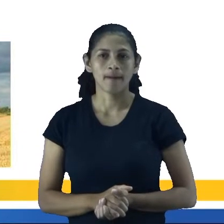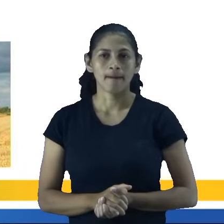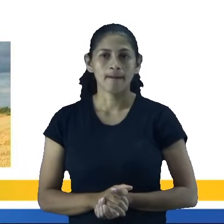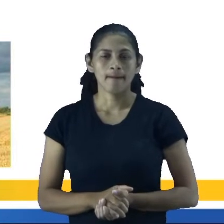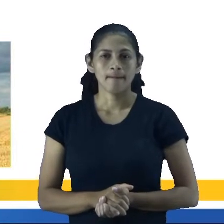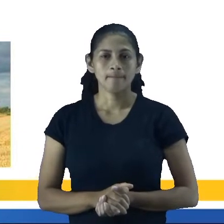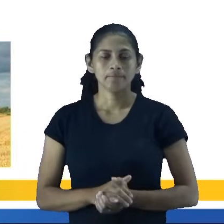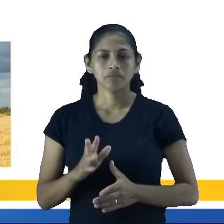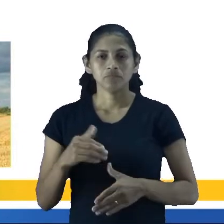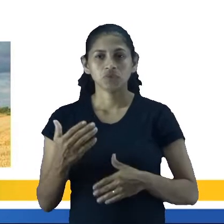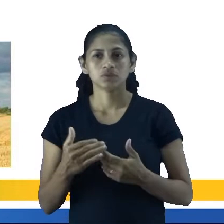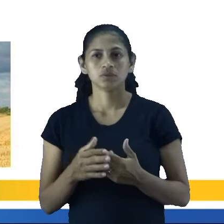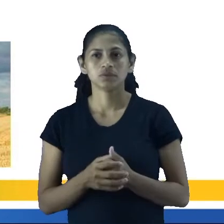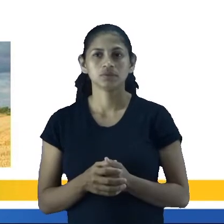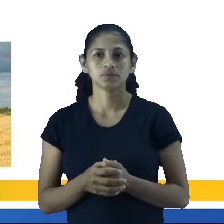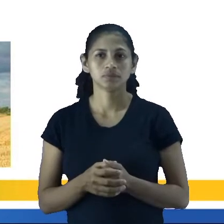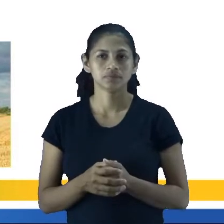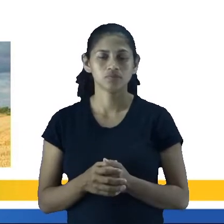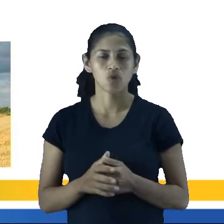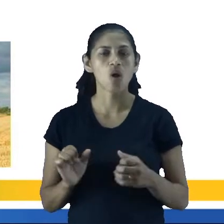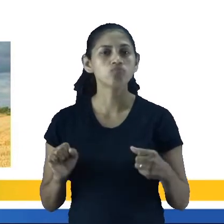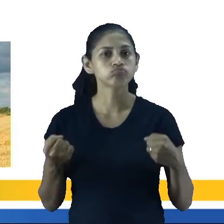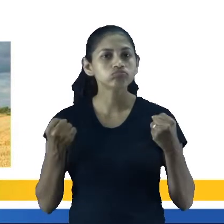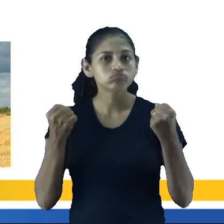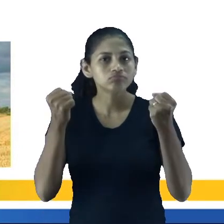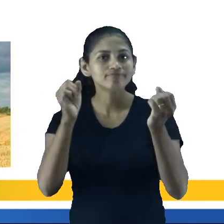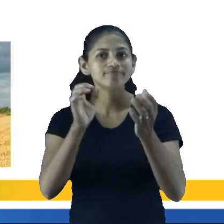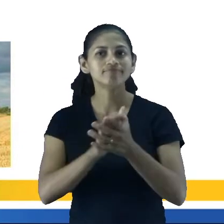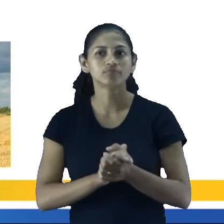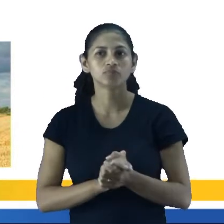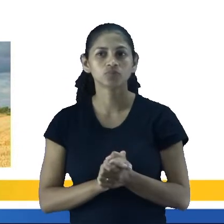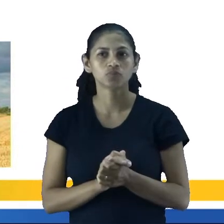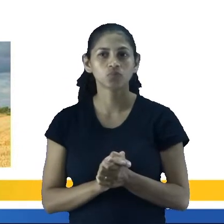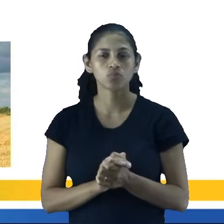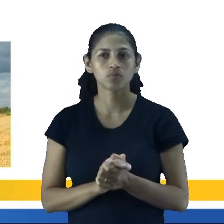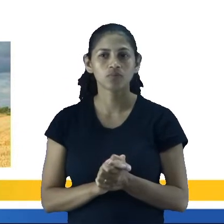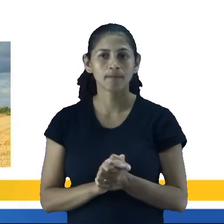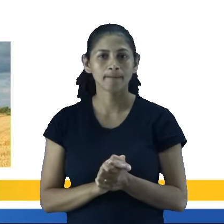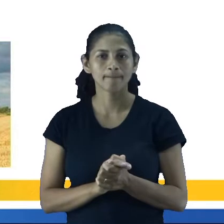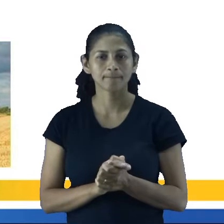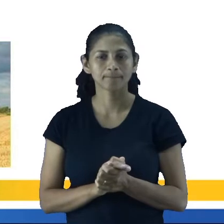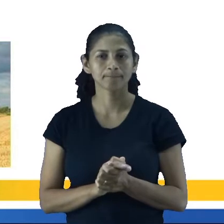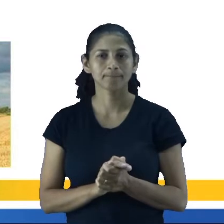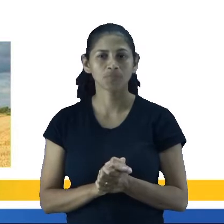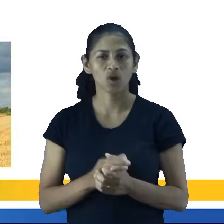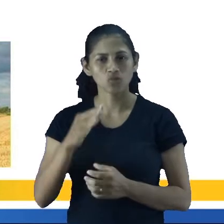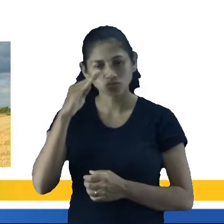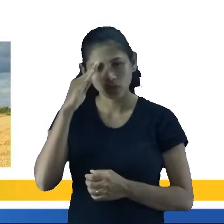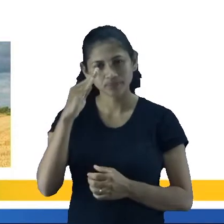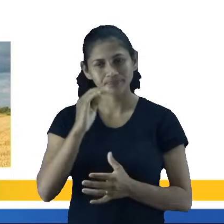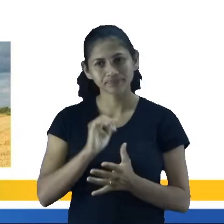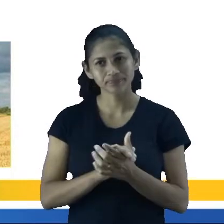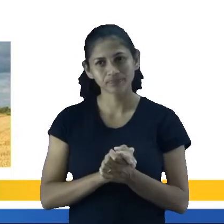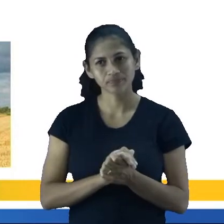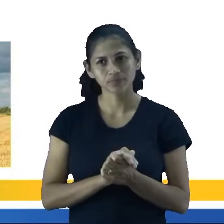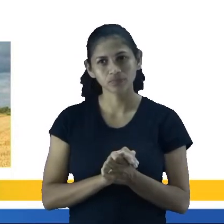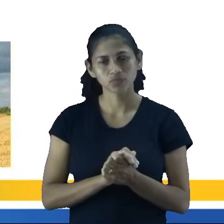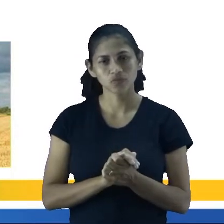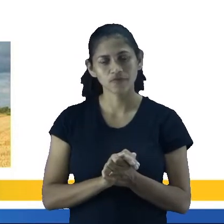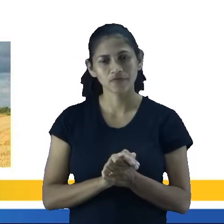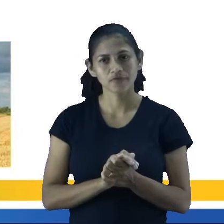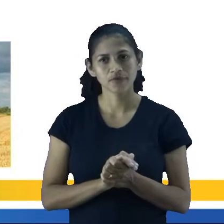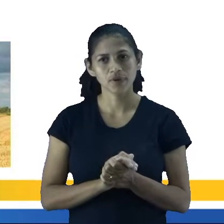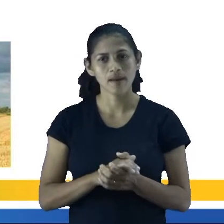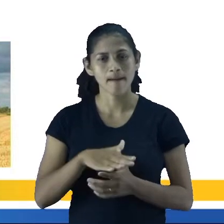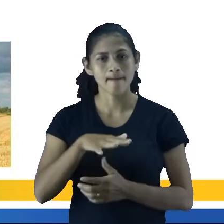Além da industrialização, o fator responsável pela urbanização desses países foi a mecanização do